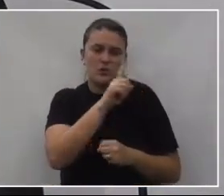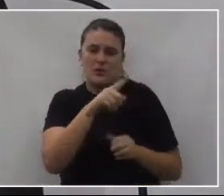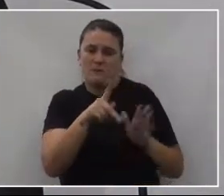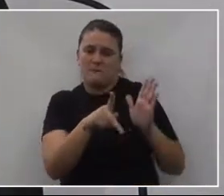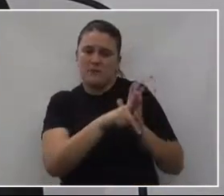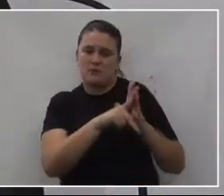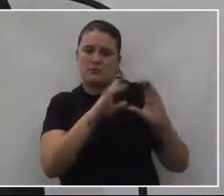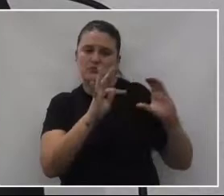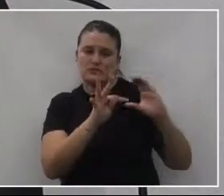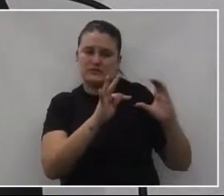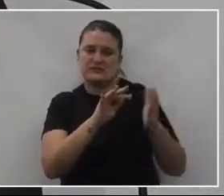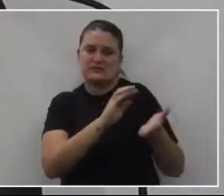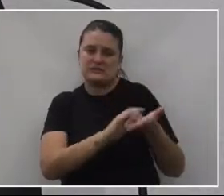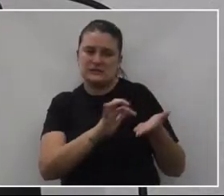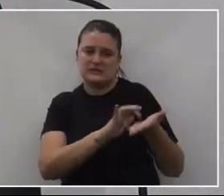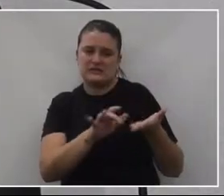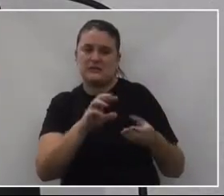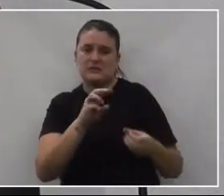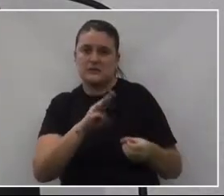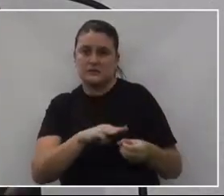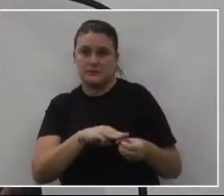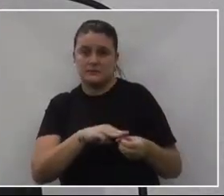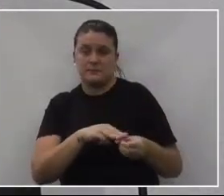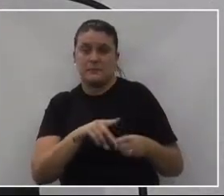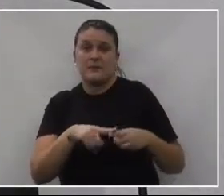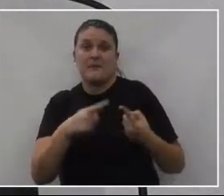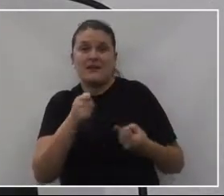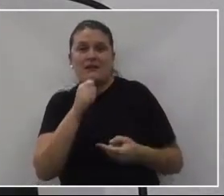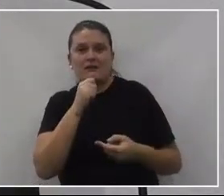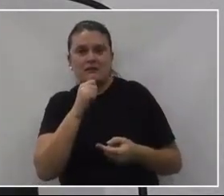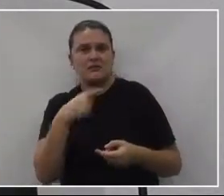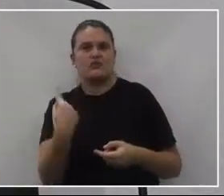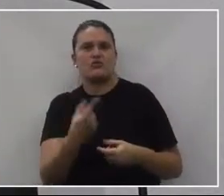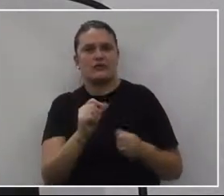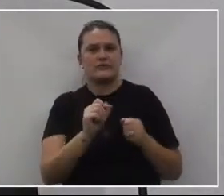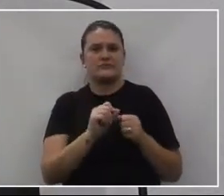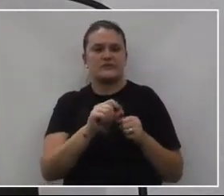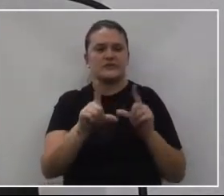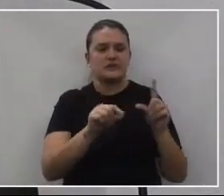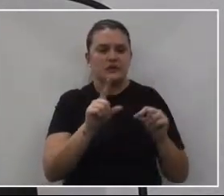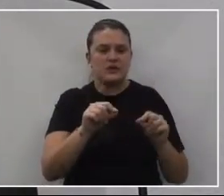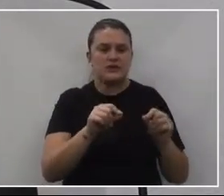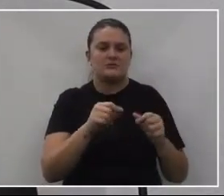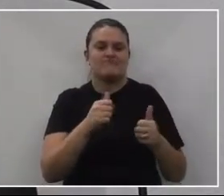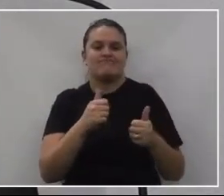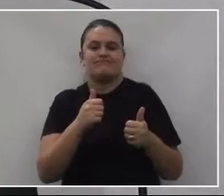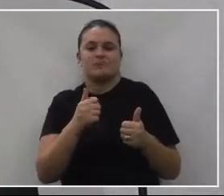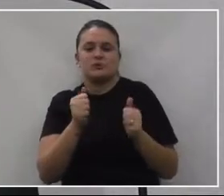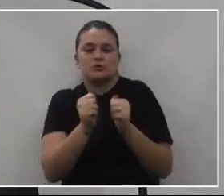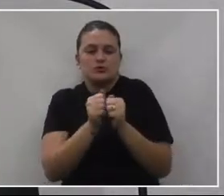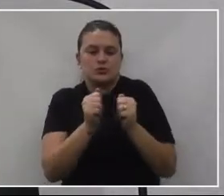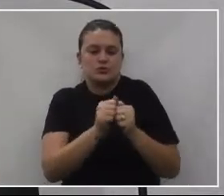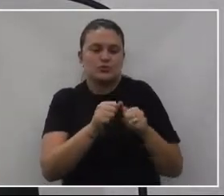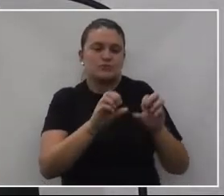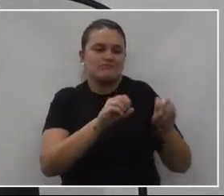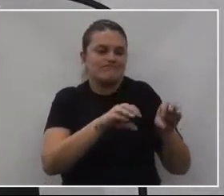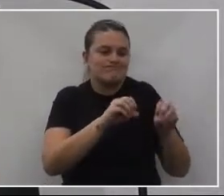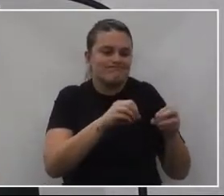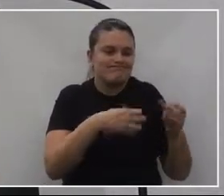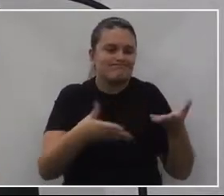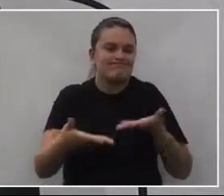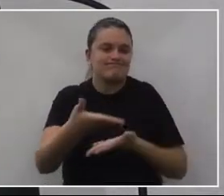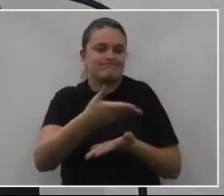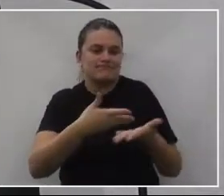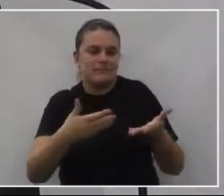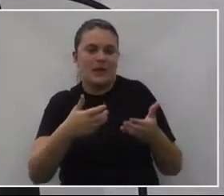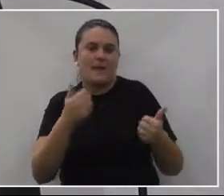Conselho Tutelar, das secretarias do município. Mas, ainda assim, nós fizemos a opção de nos aproximar da rede de educação para poder